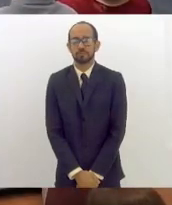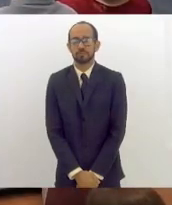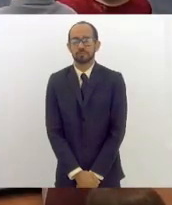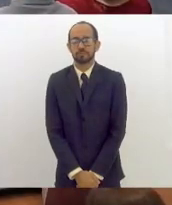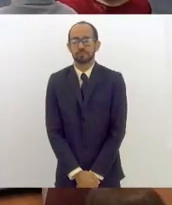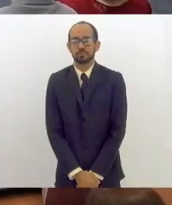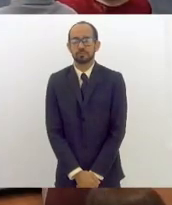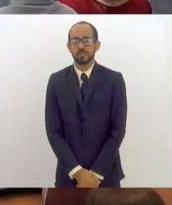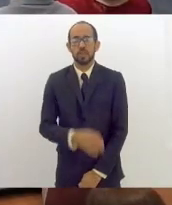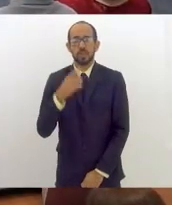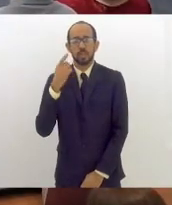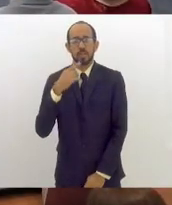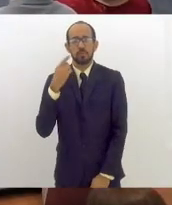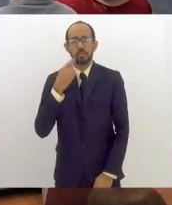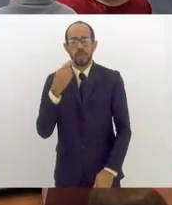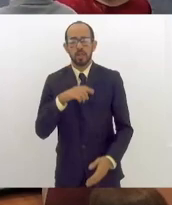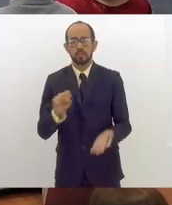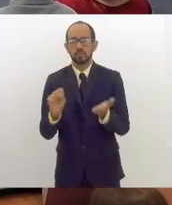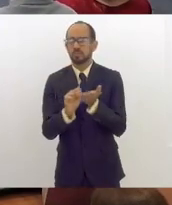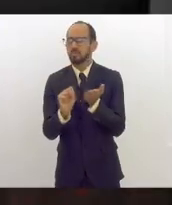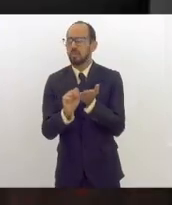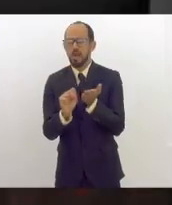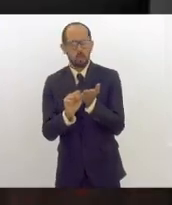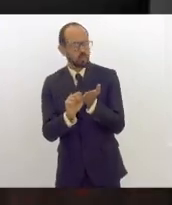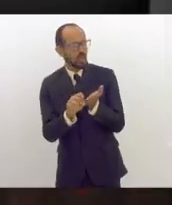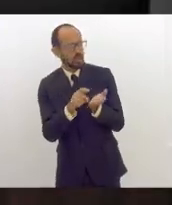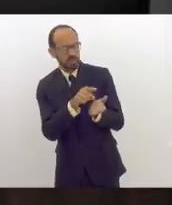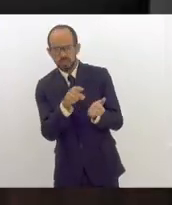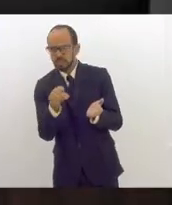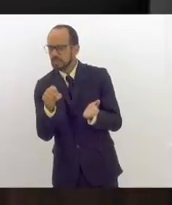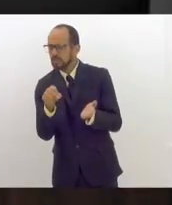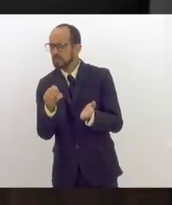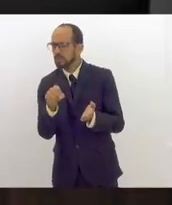Deputado Samuel Malafaia se encontra